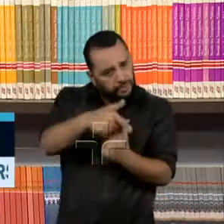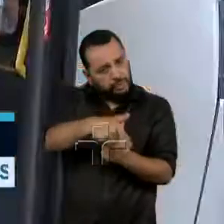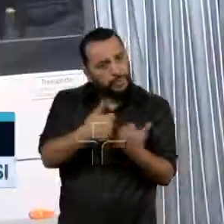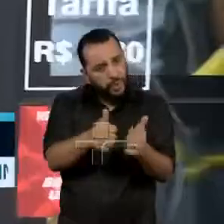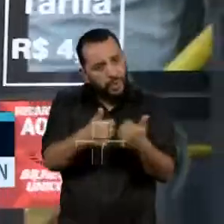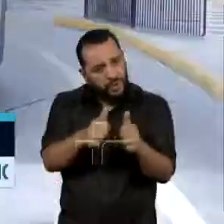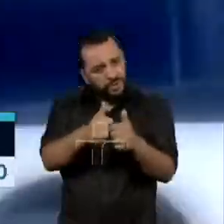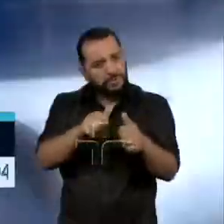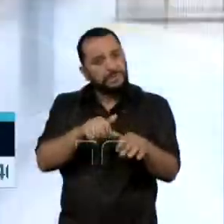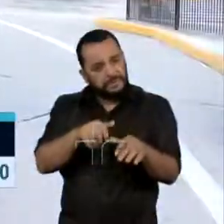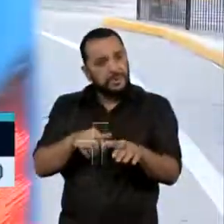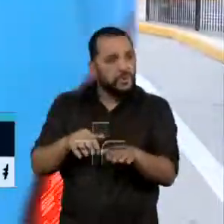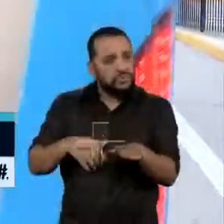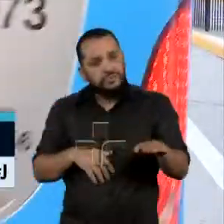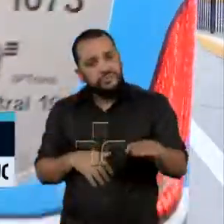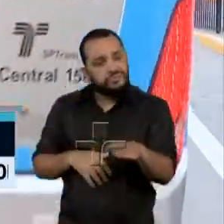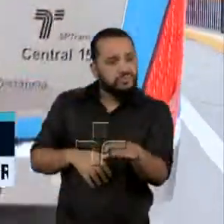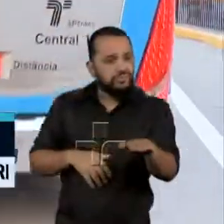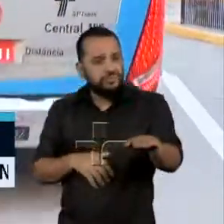hoje.